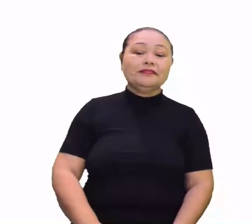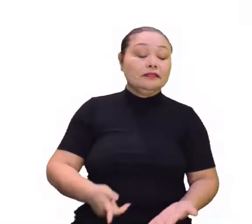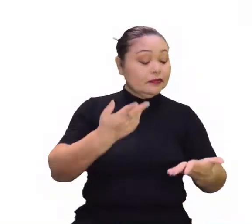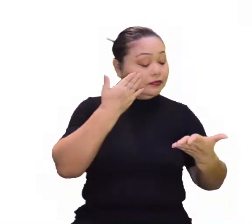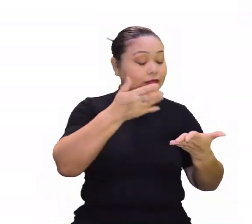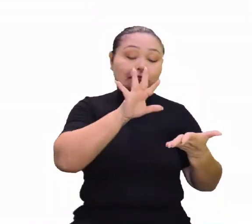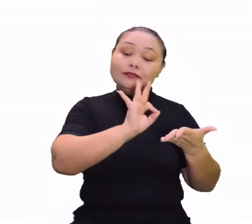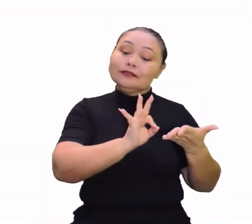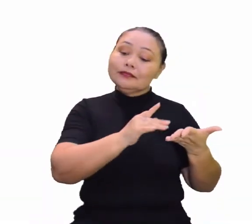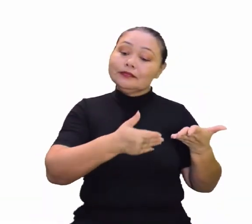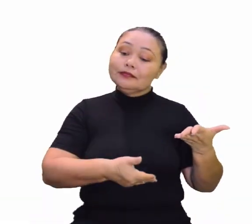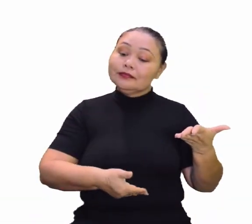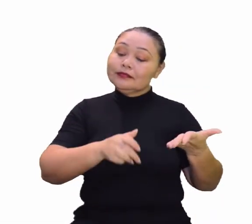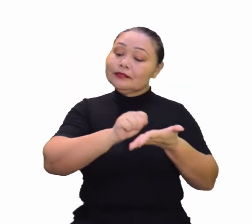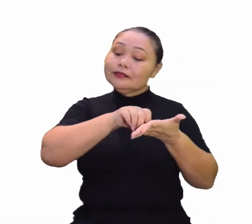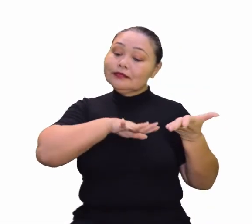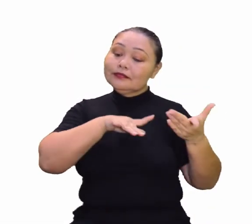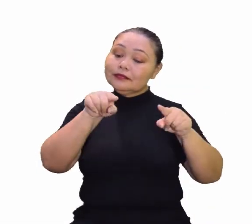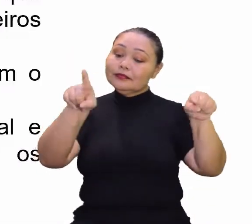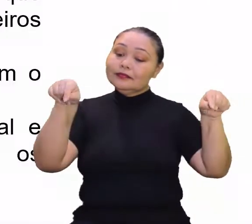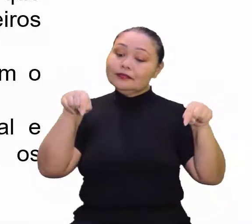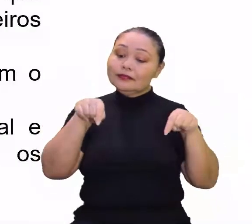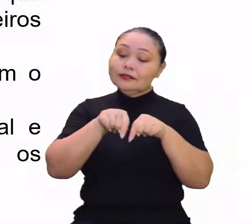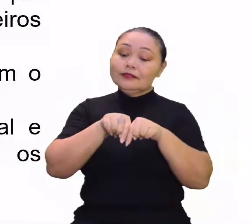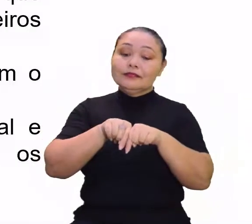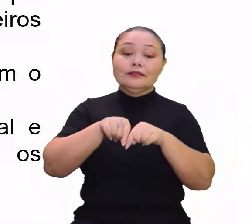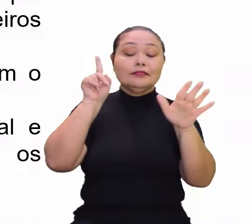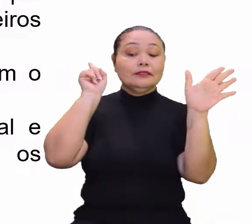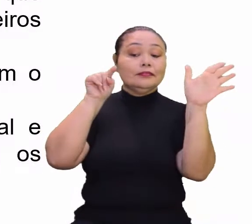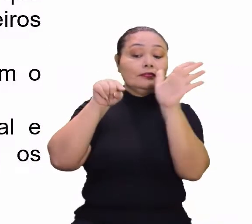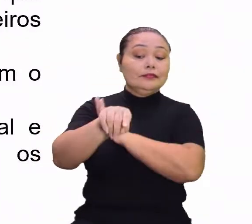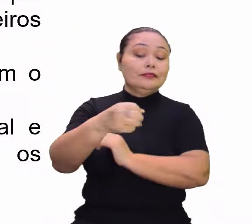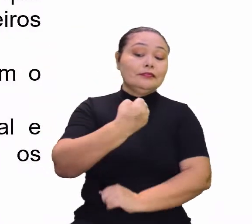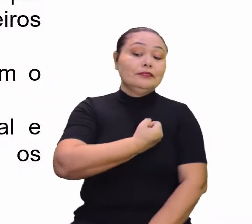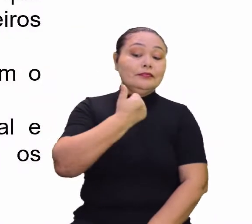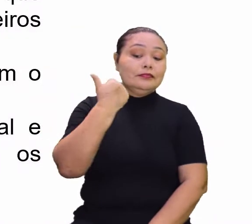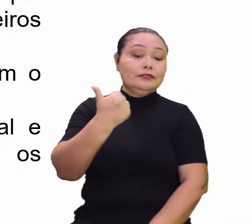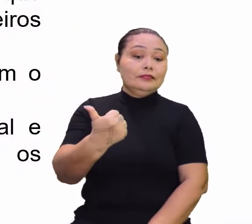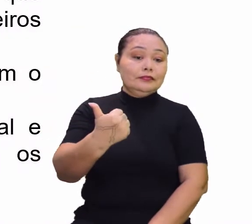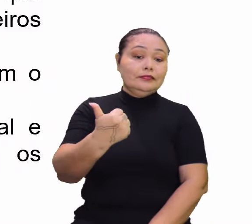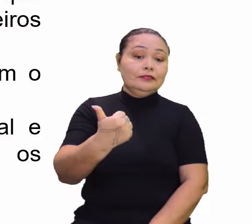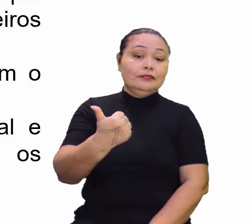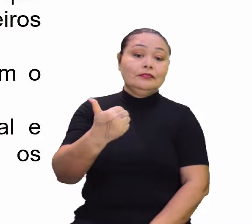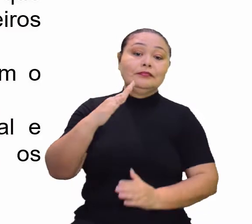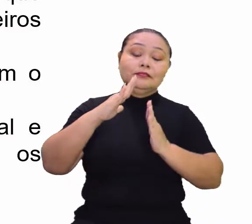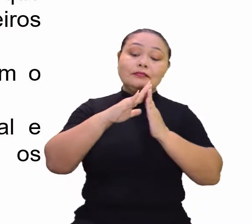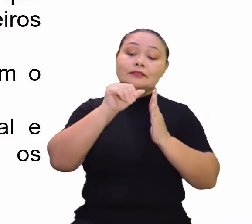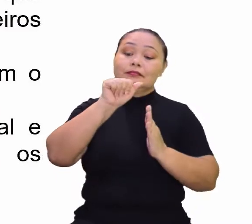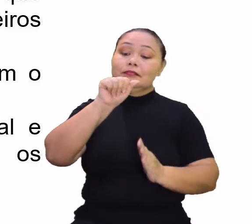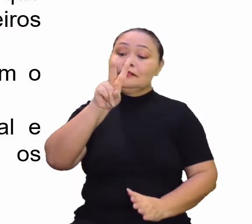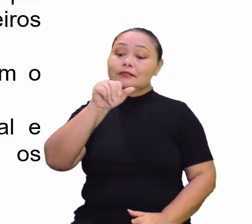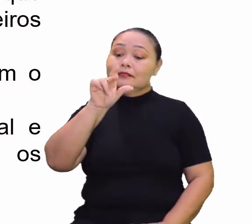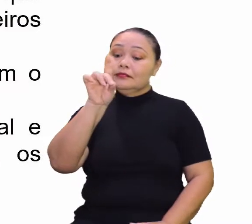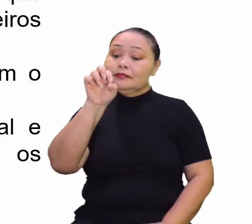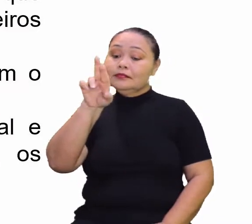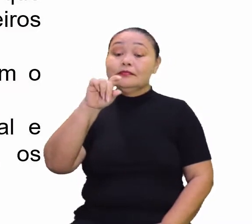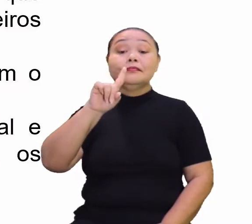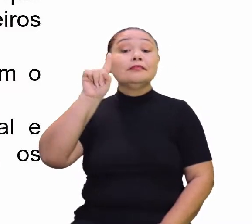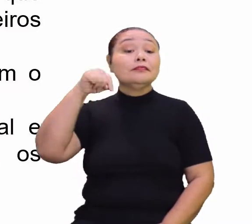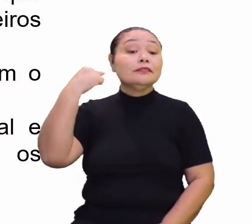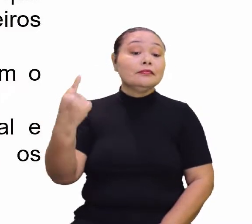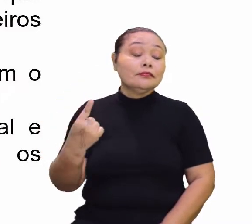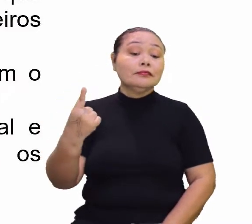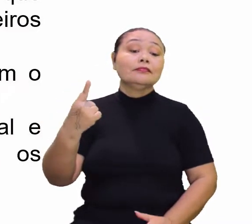mundo acertou. Atividade sala, questão 1. As casas aviadoras